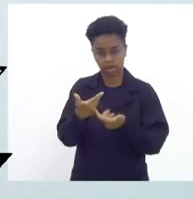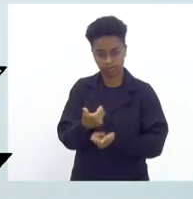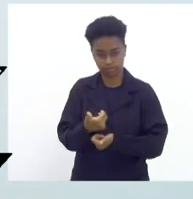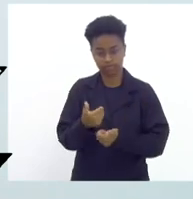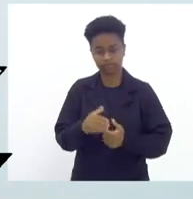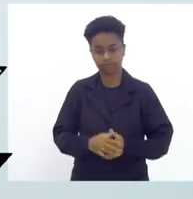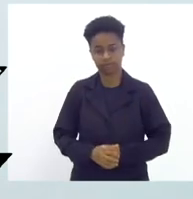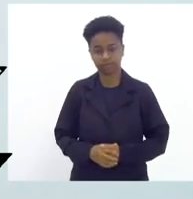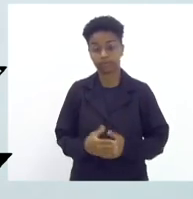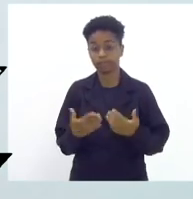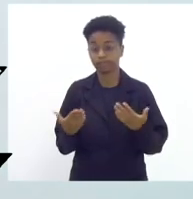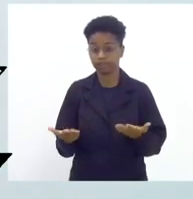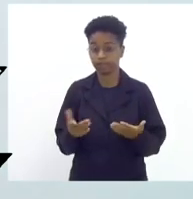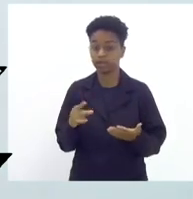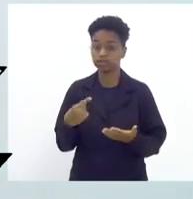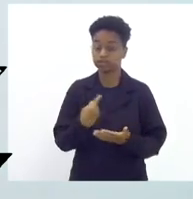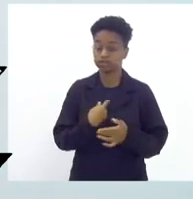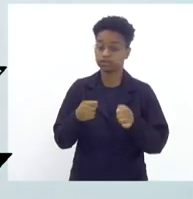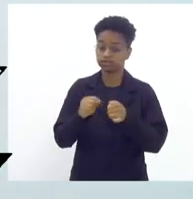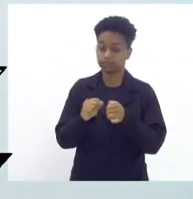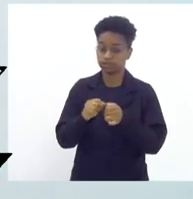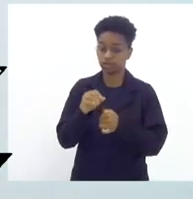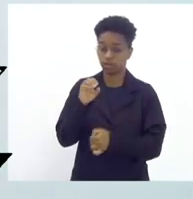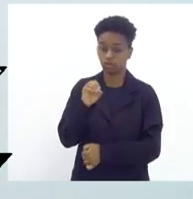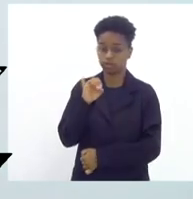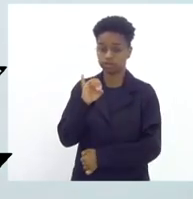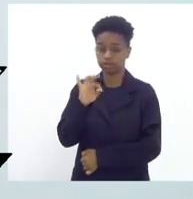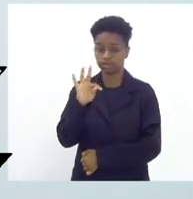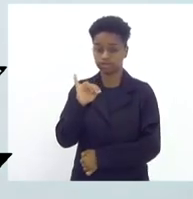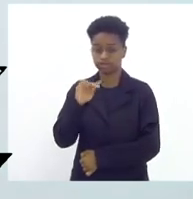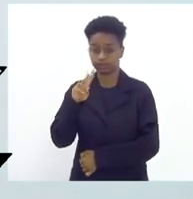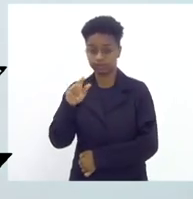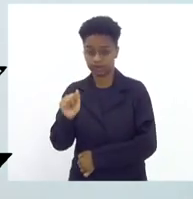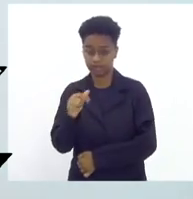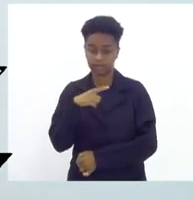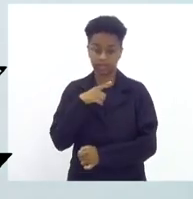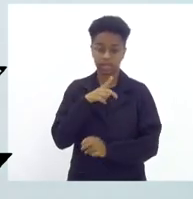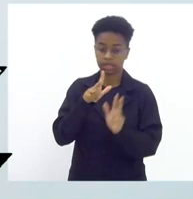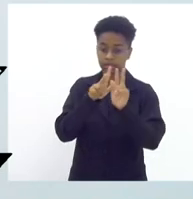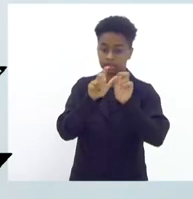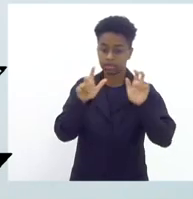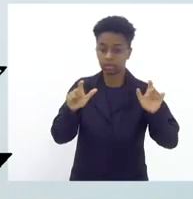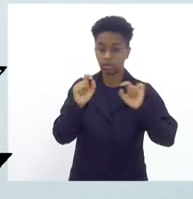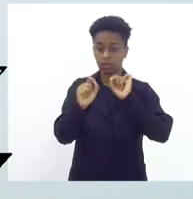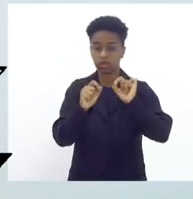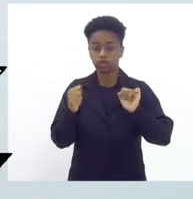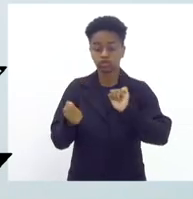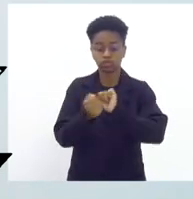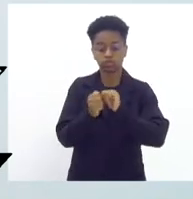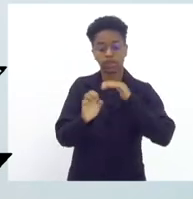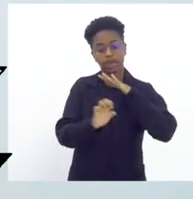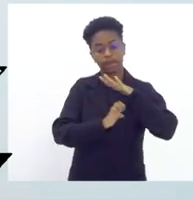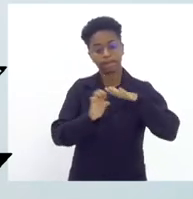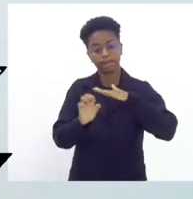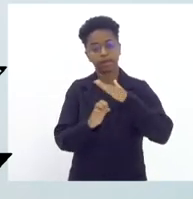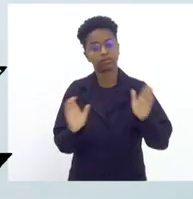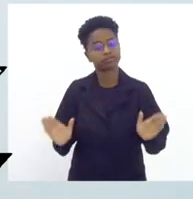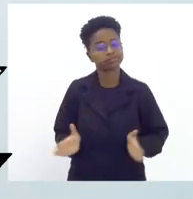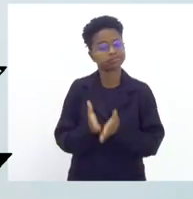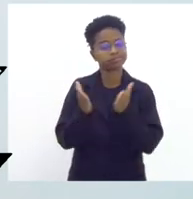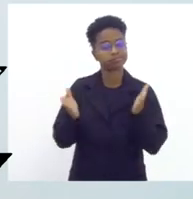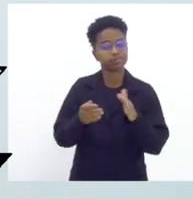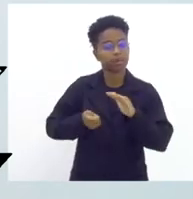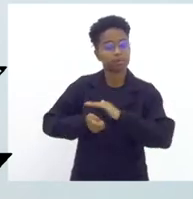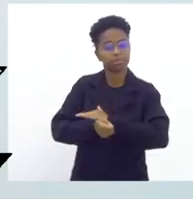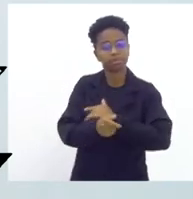adensado então a gente uma oitiva temática só com essas empresas né que promovem empregabilidade